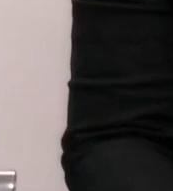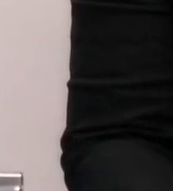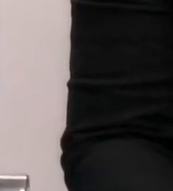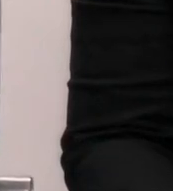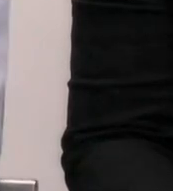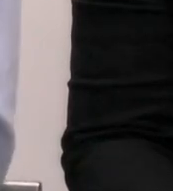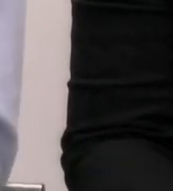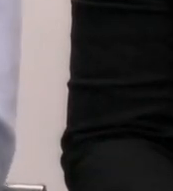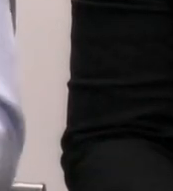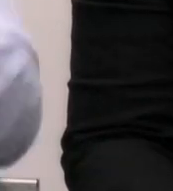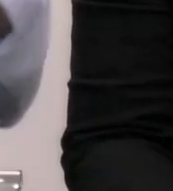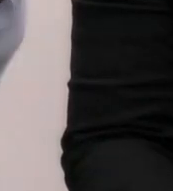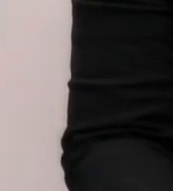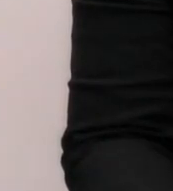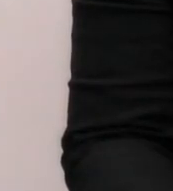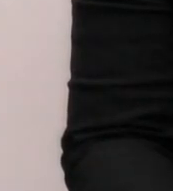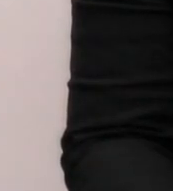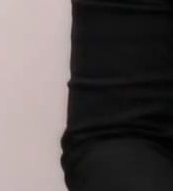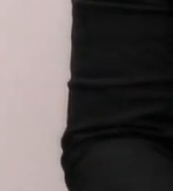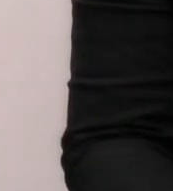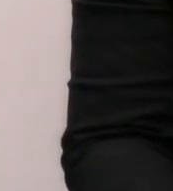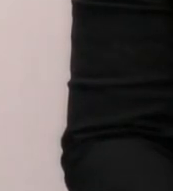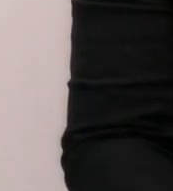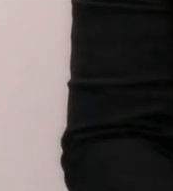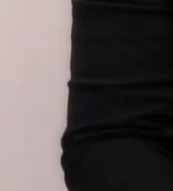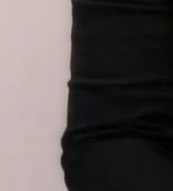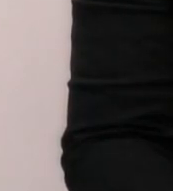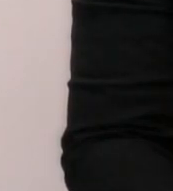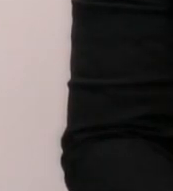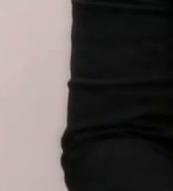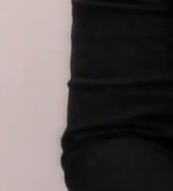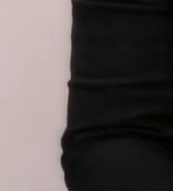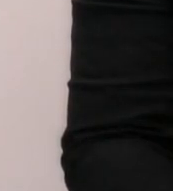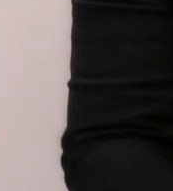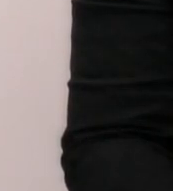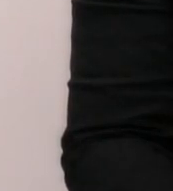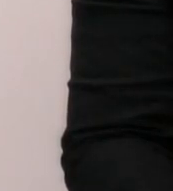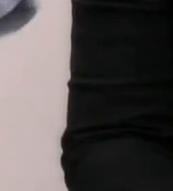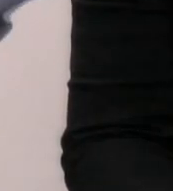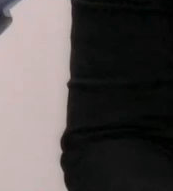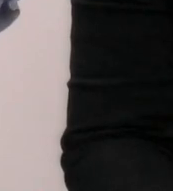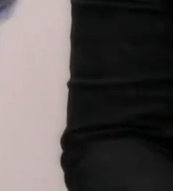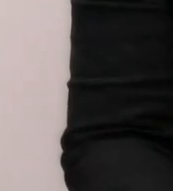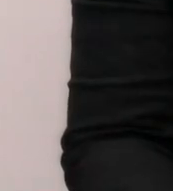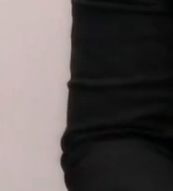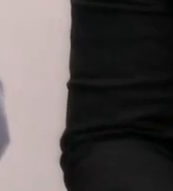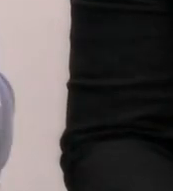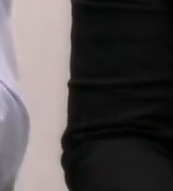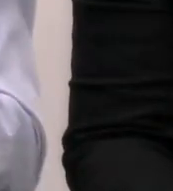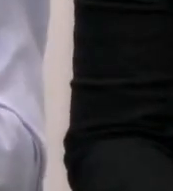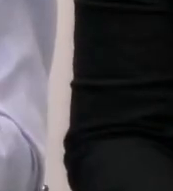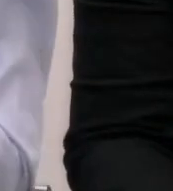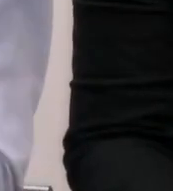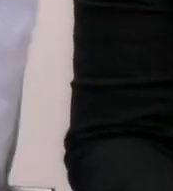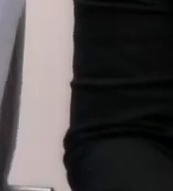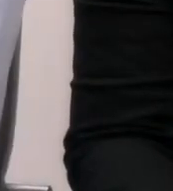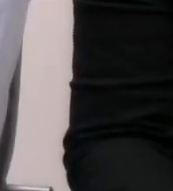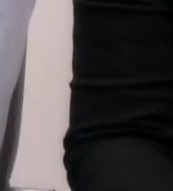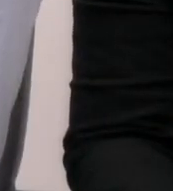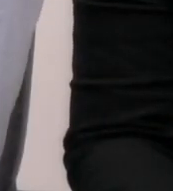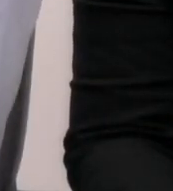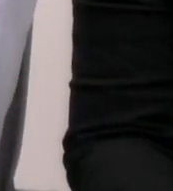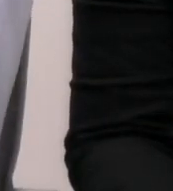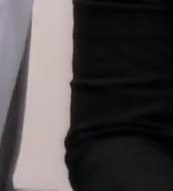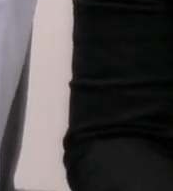não apenas as torcidas. Aliás, a lei nacional fala da corresponsabilização dos clubes. Então, eu acho que